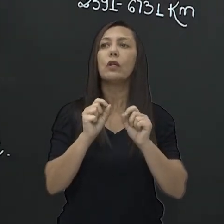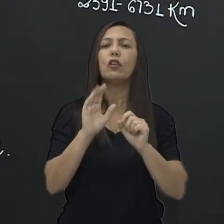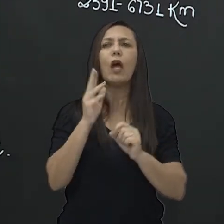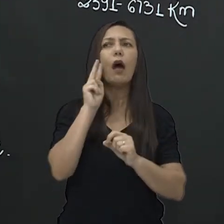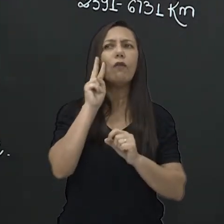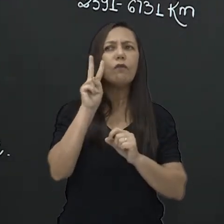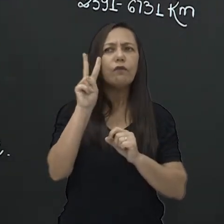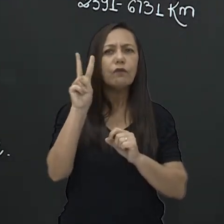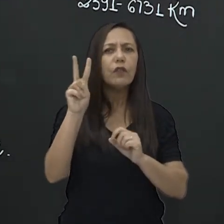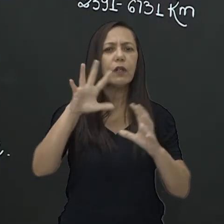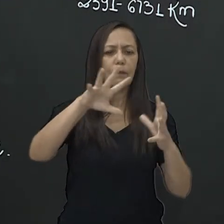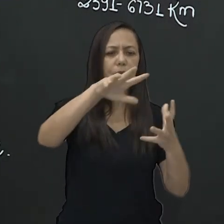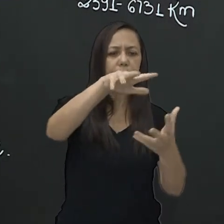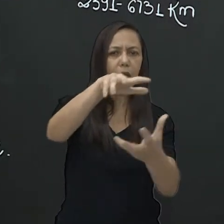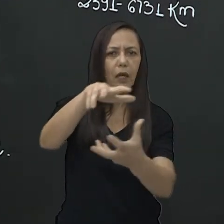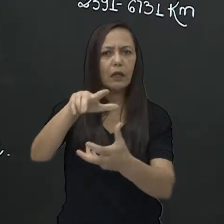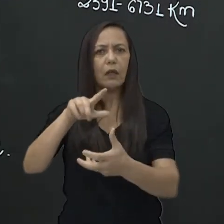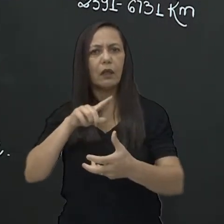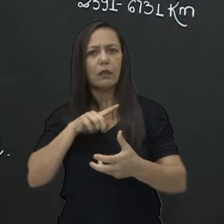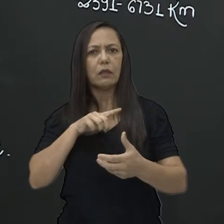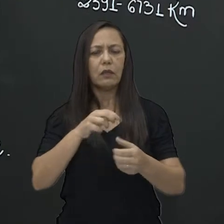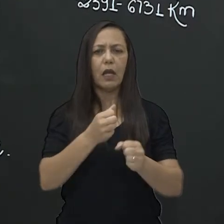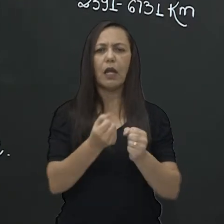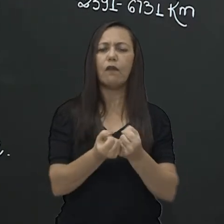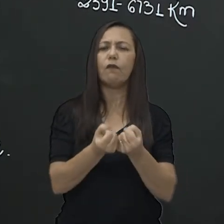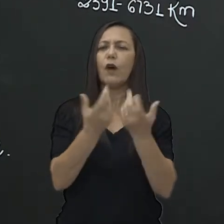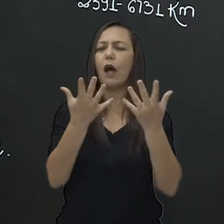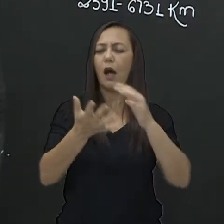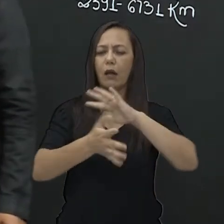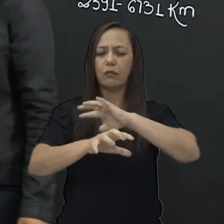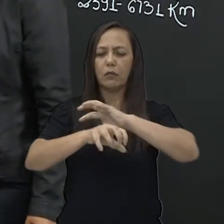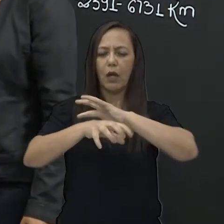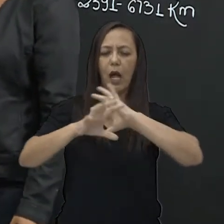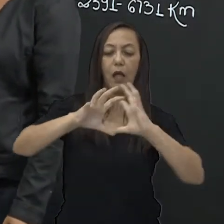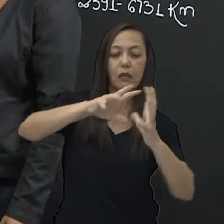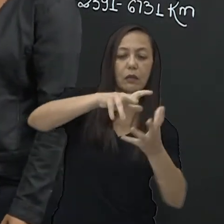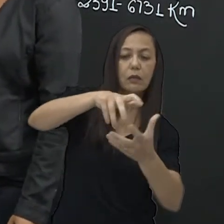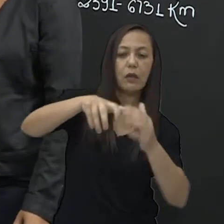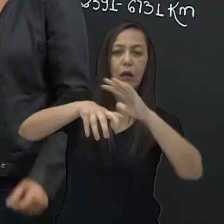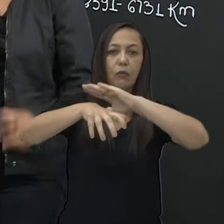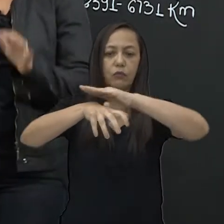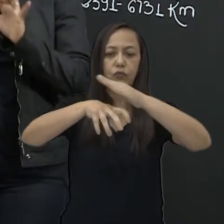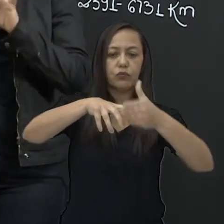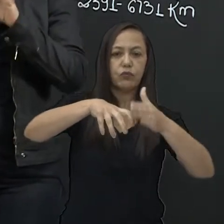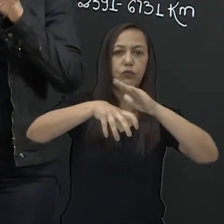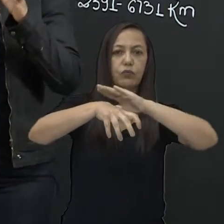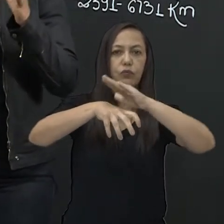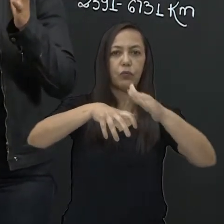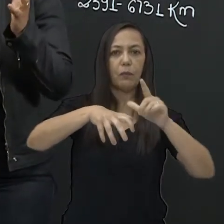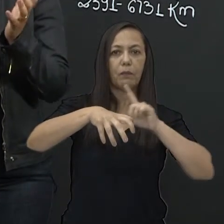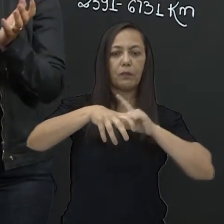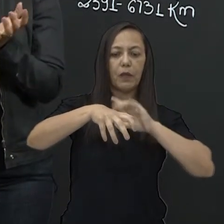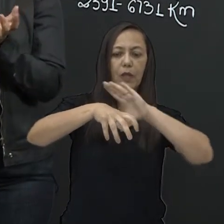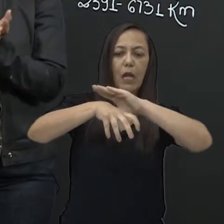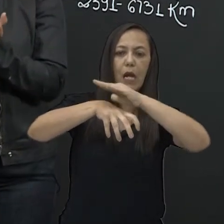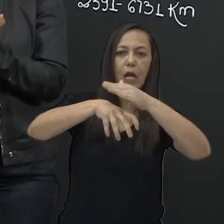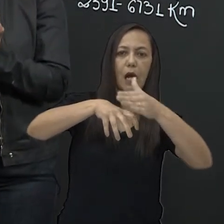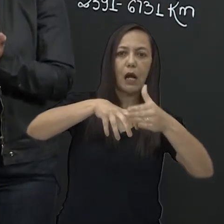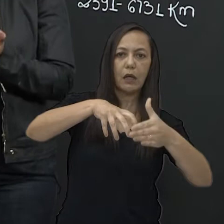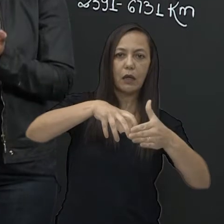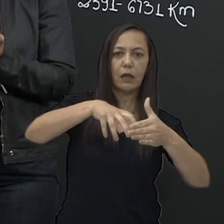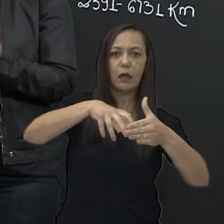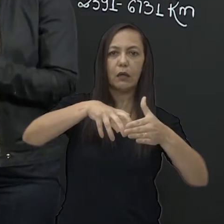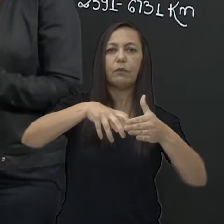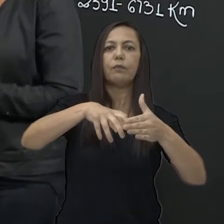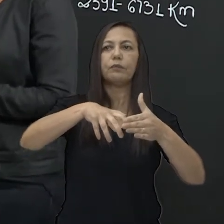olhada na Terra, já vi que a Terra tem várias camadas, mas que camadas são essas? Vamos olhar aqui? Ela tem a crosta terrestre, que é a que